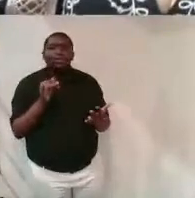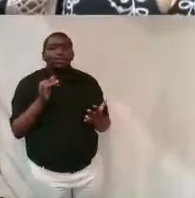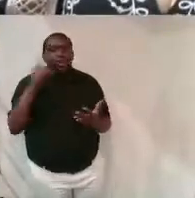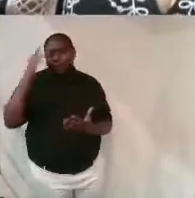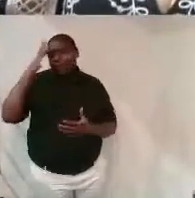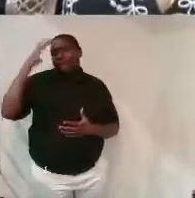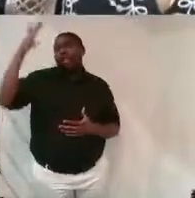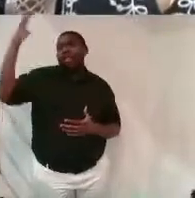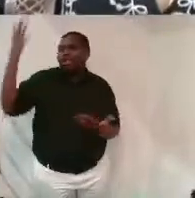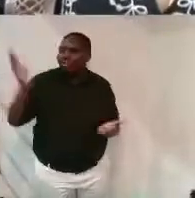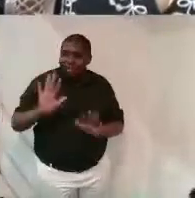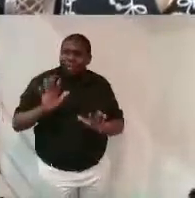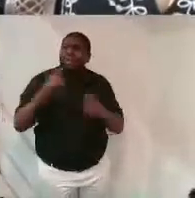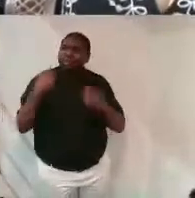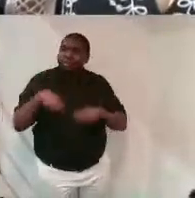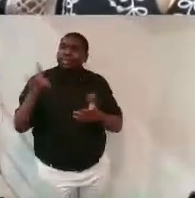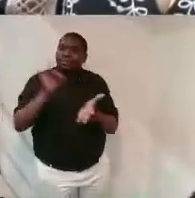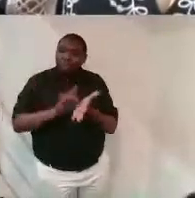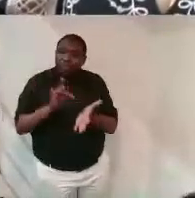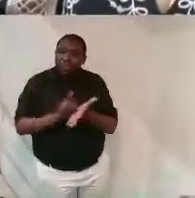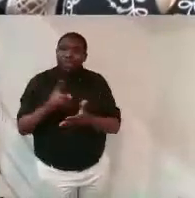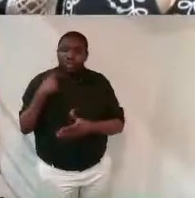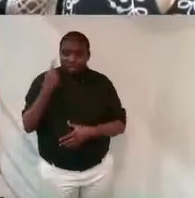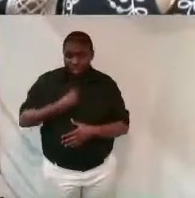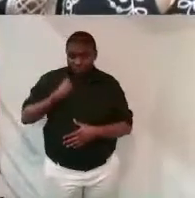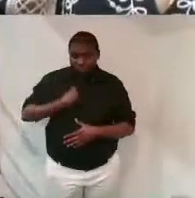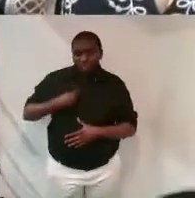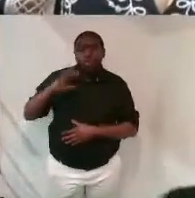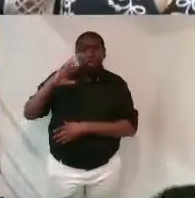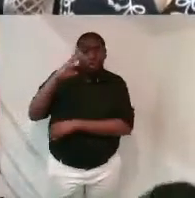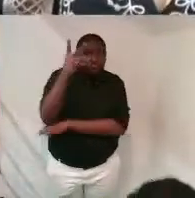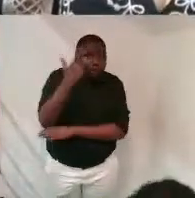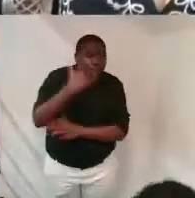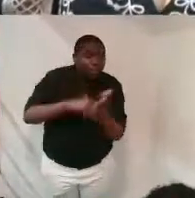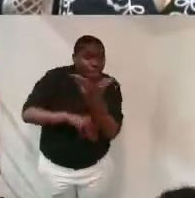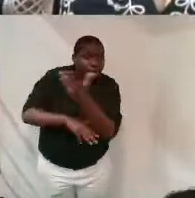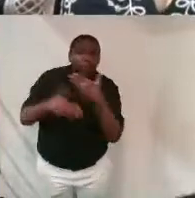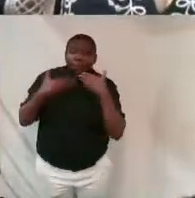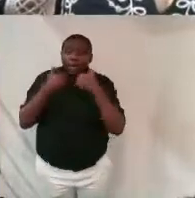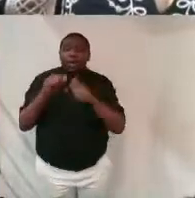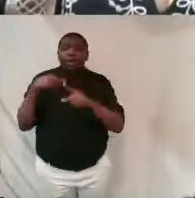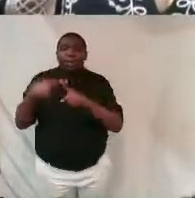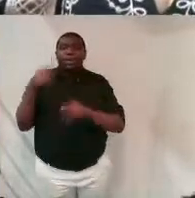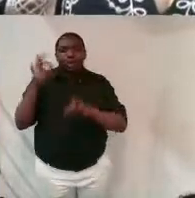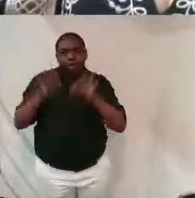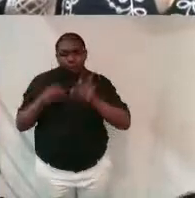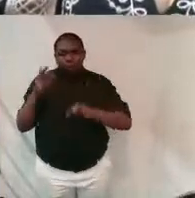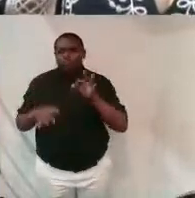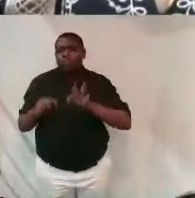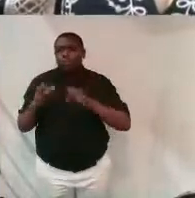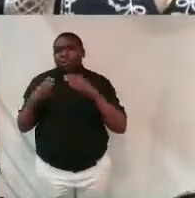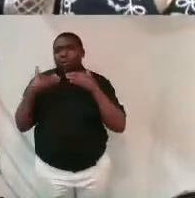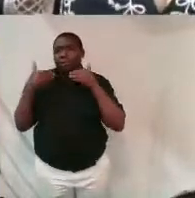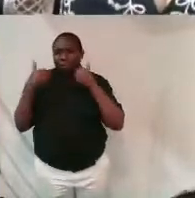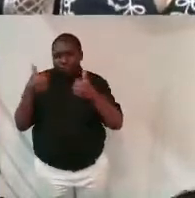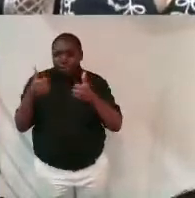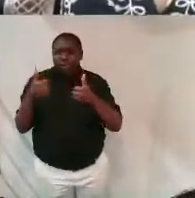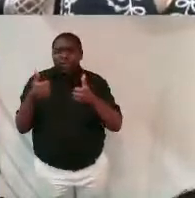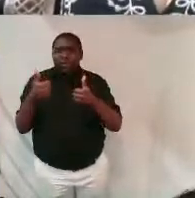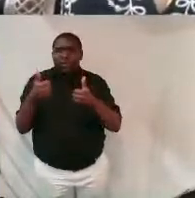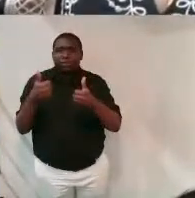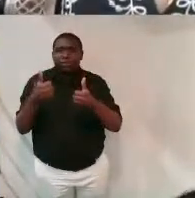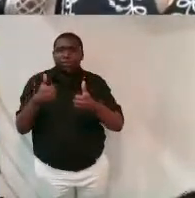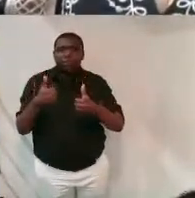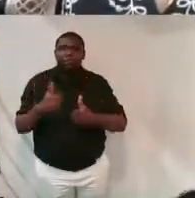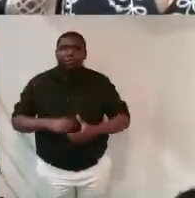sim concretizada na nossa realidade de um meio ambiente mais justo, mais digno e mais